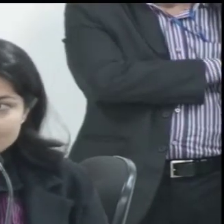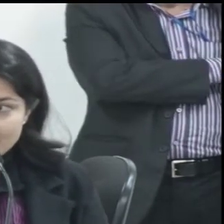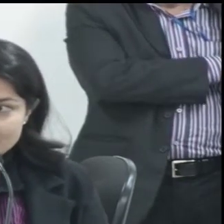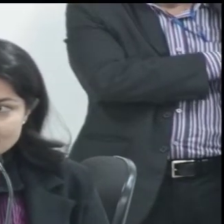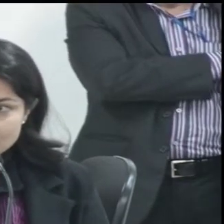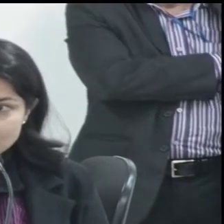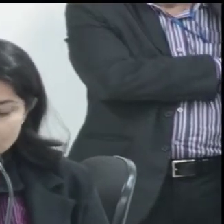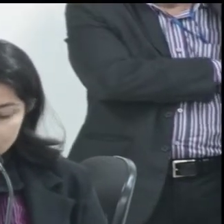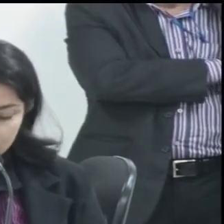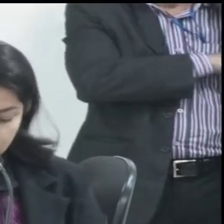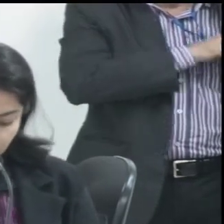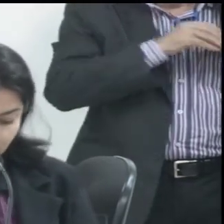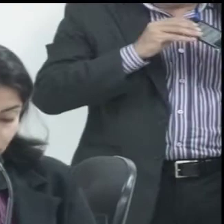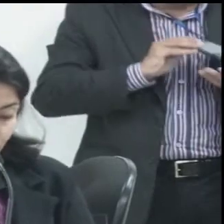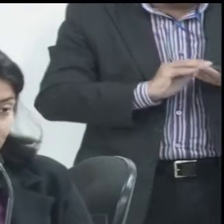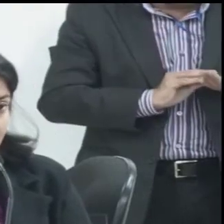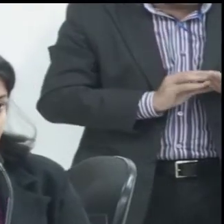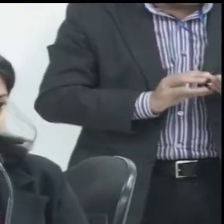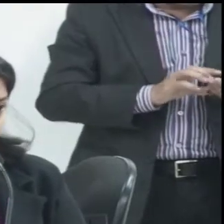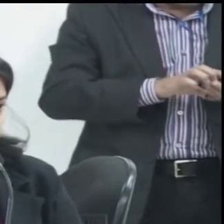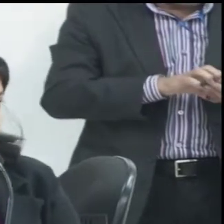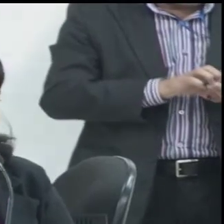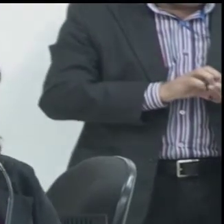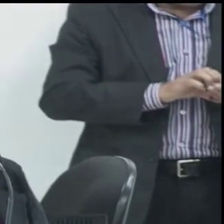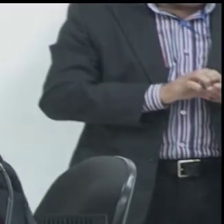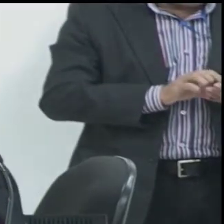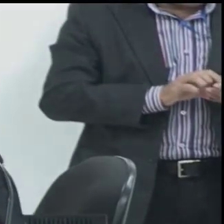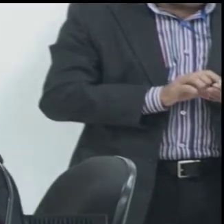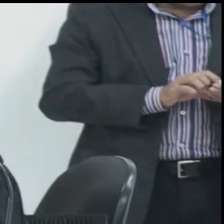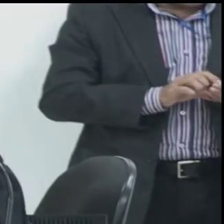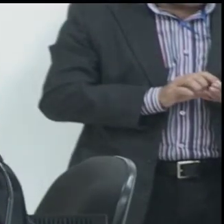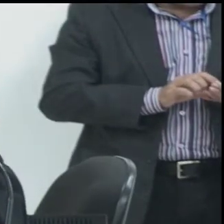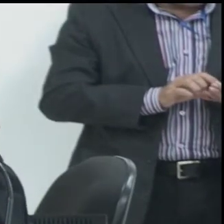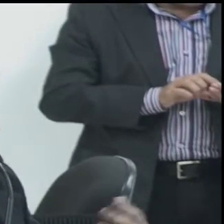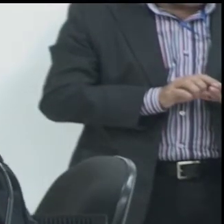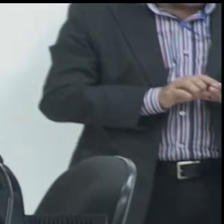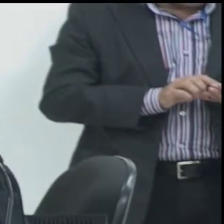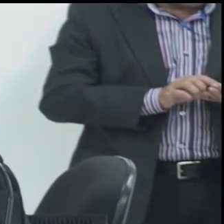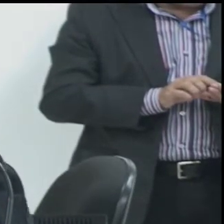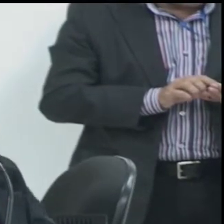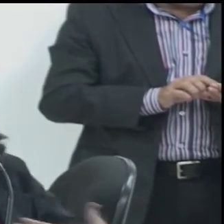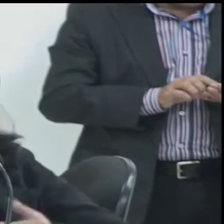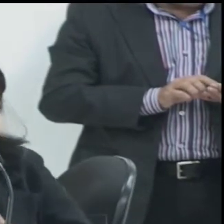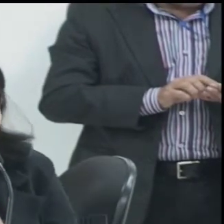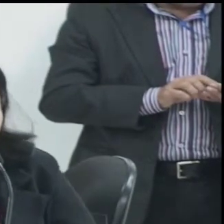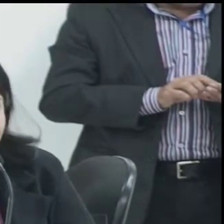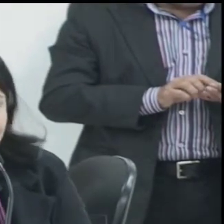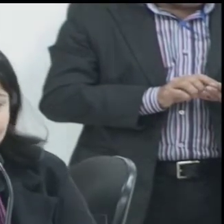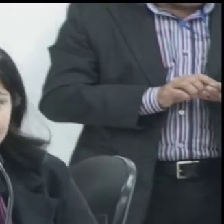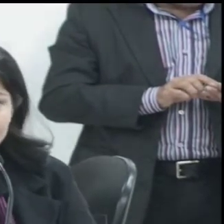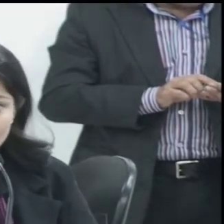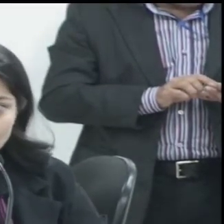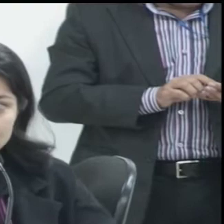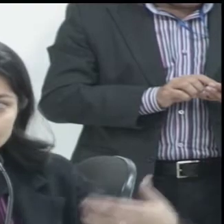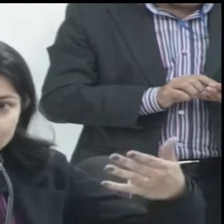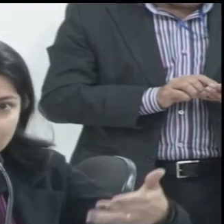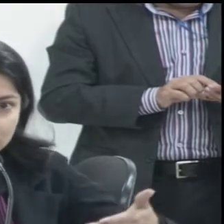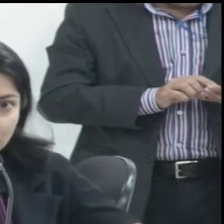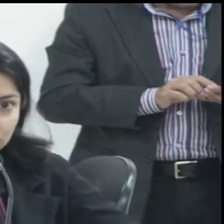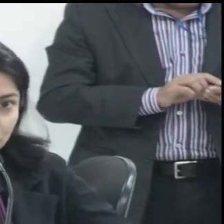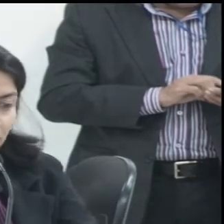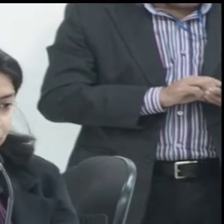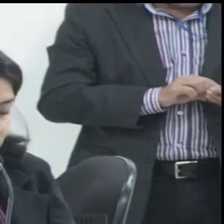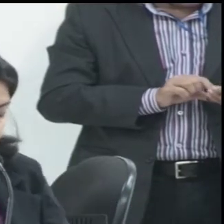2010 tivemos um enunciado relacionado à câmara de direitos humanos e eu faço parte da comissão de